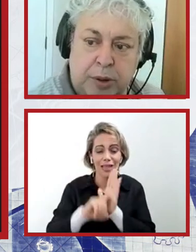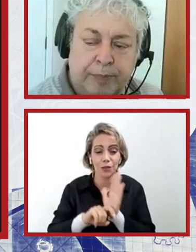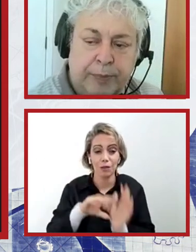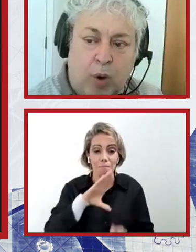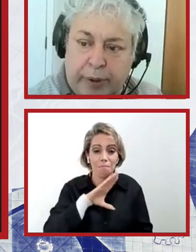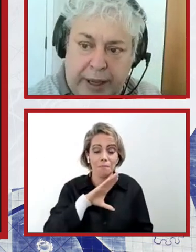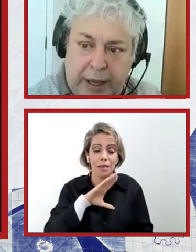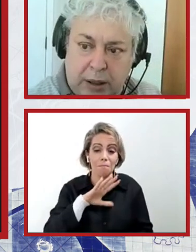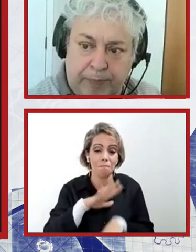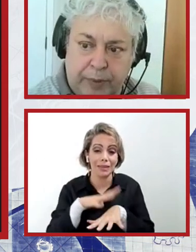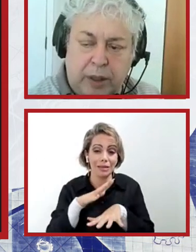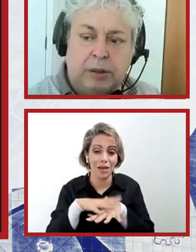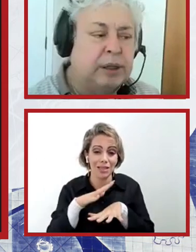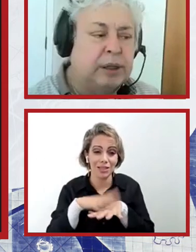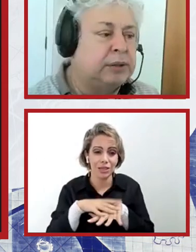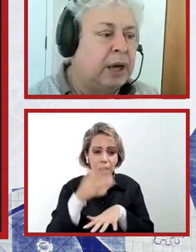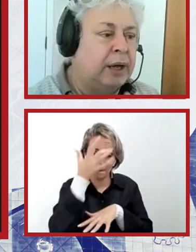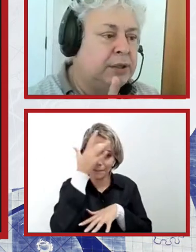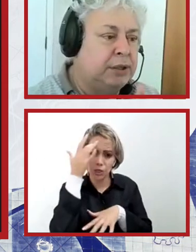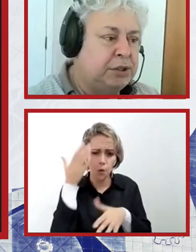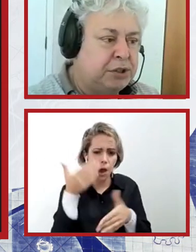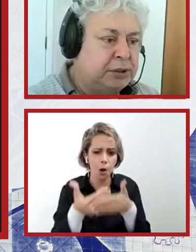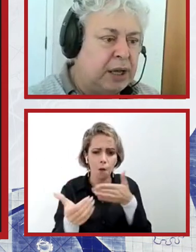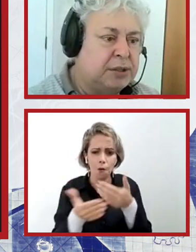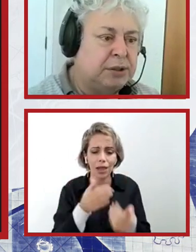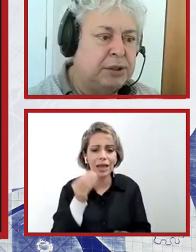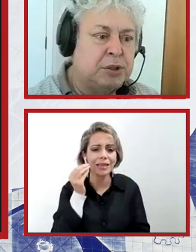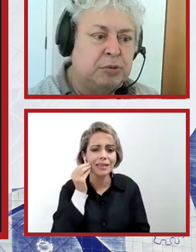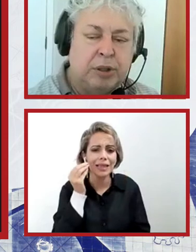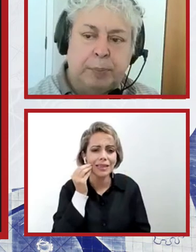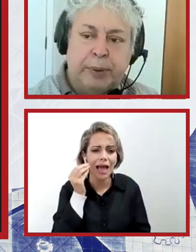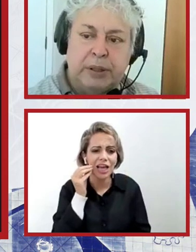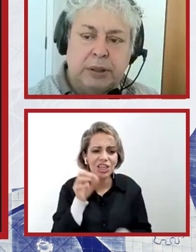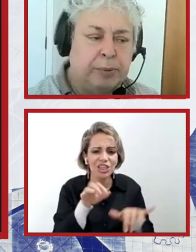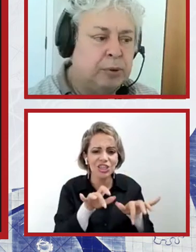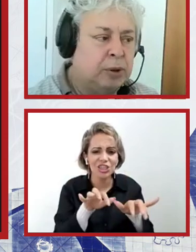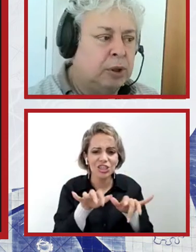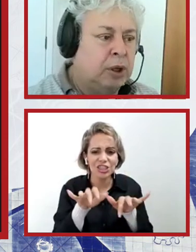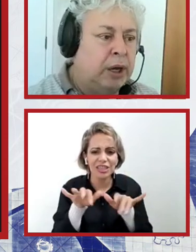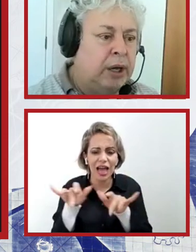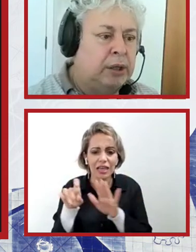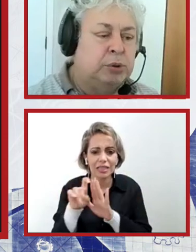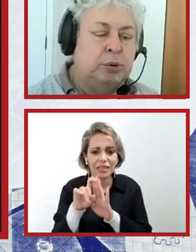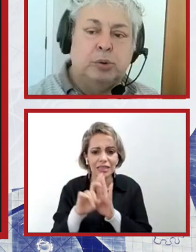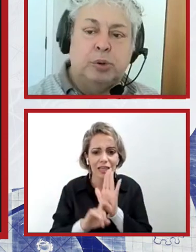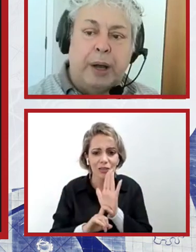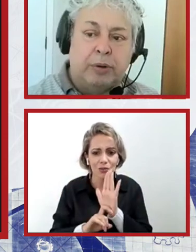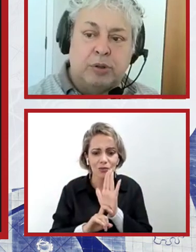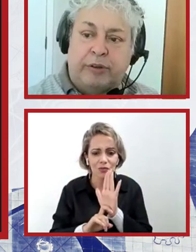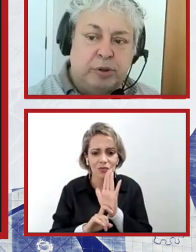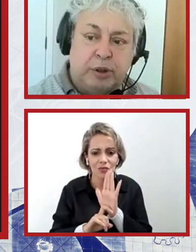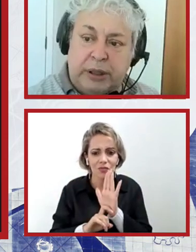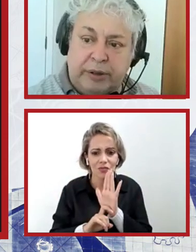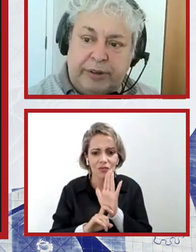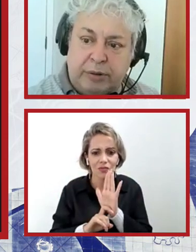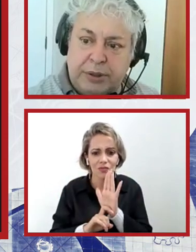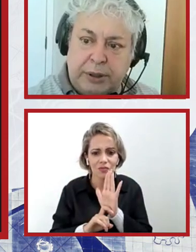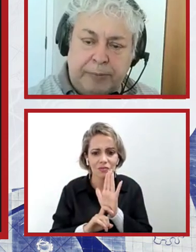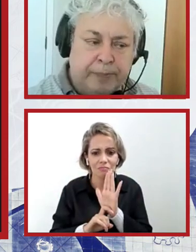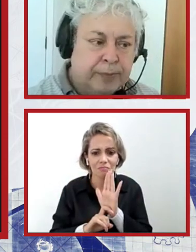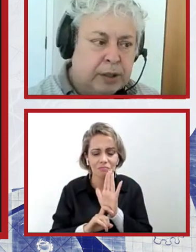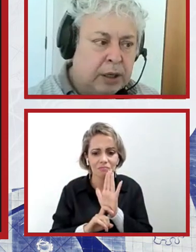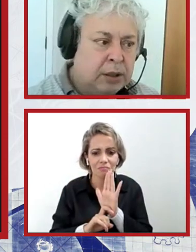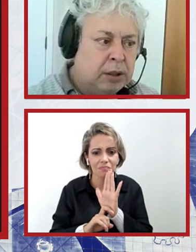uma pessoa qualquer tentar digitar esse texto aqui, por exemplo, no Microsoft Word, ela não